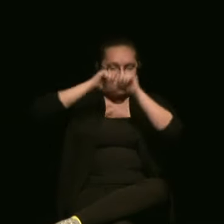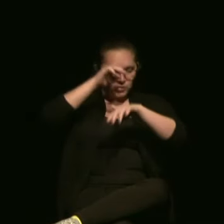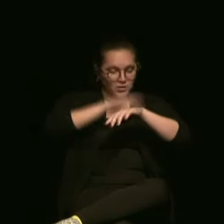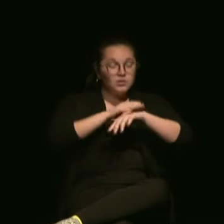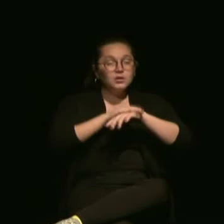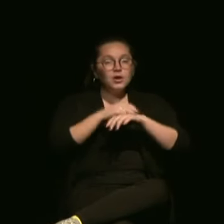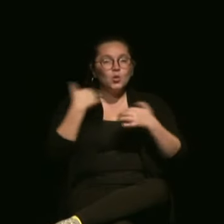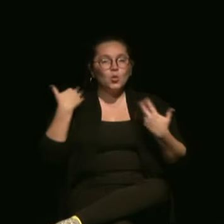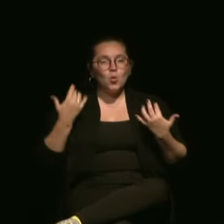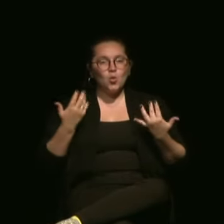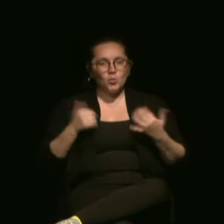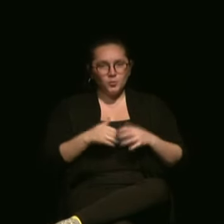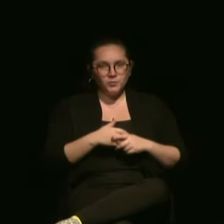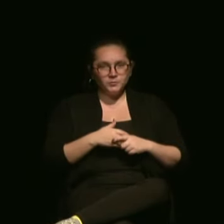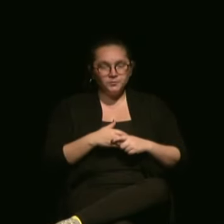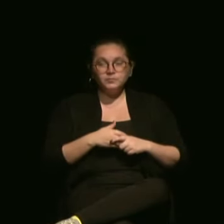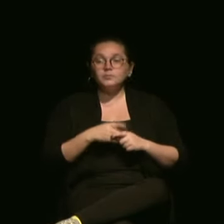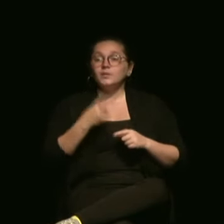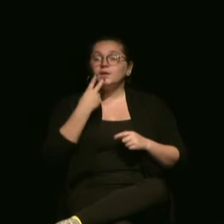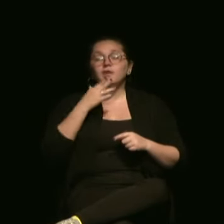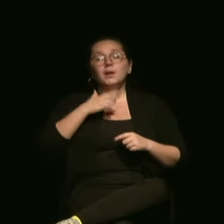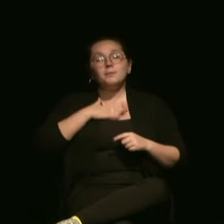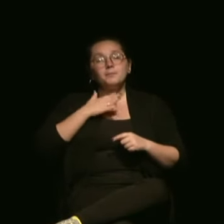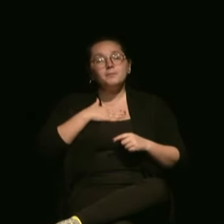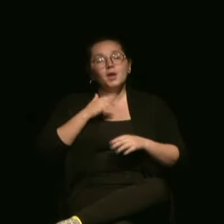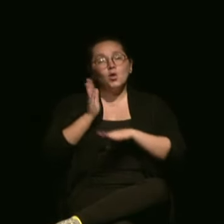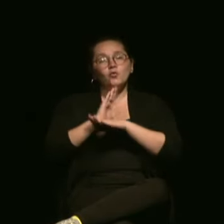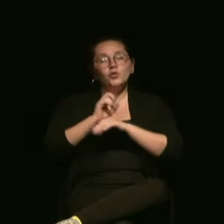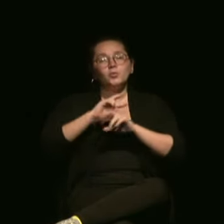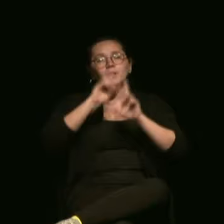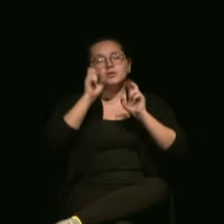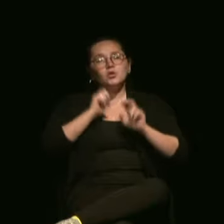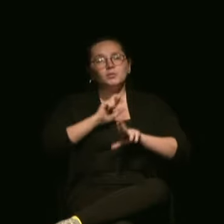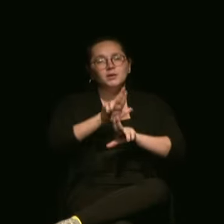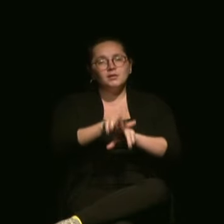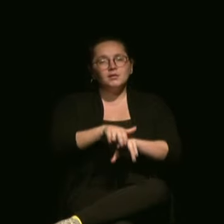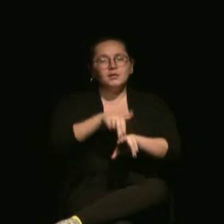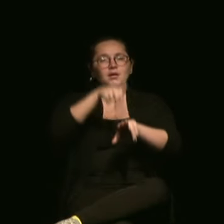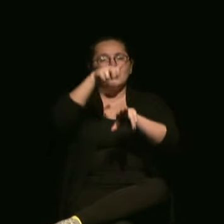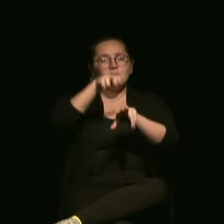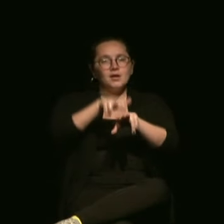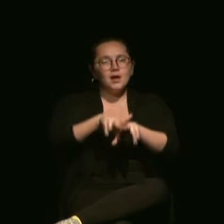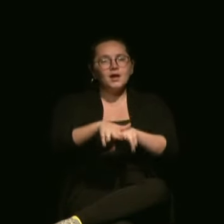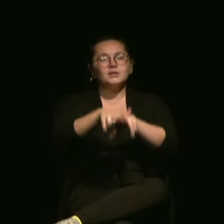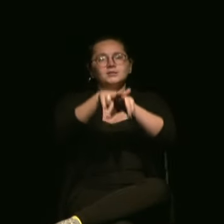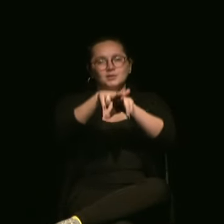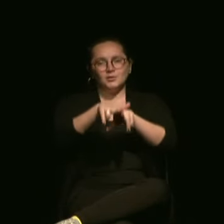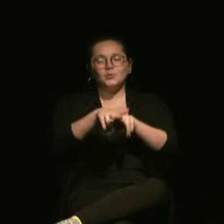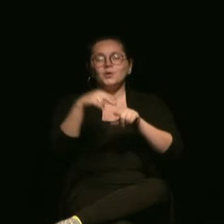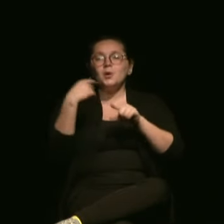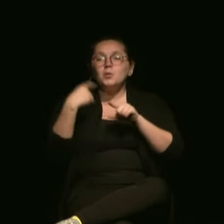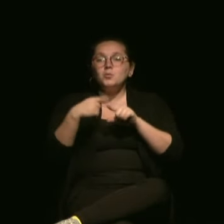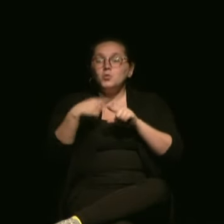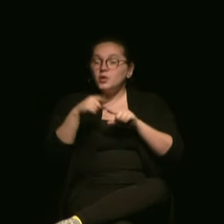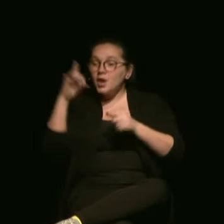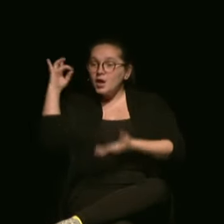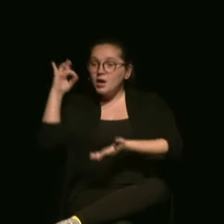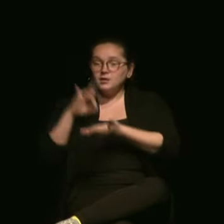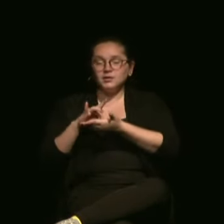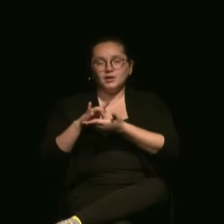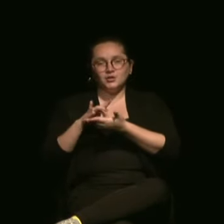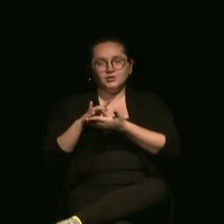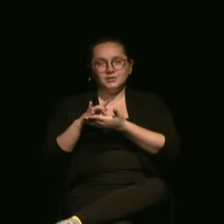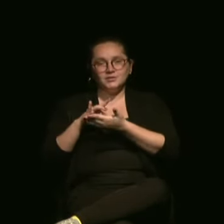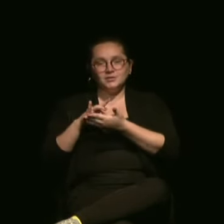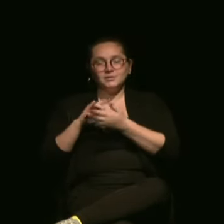meu filme é sobre a encarnação da verdade. A cena é cinematográfica, porque em realidade fazia tempo que Bomba,